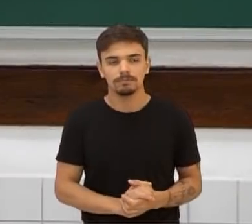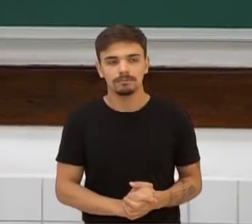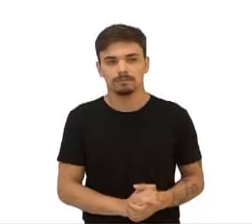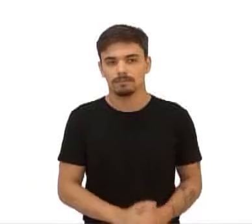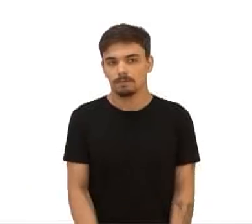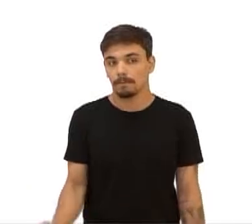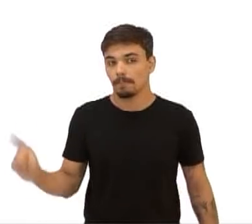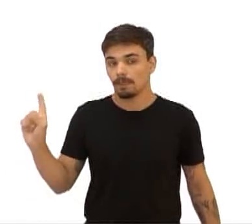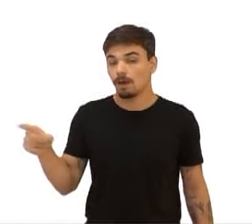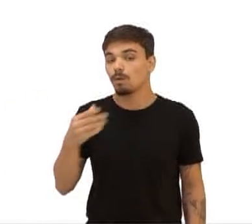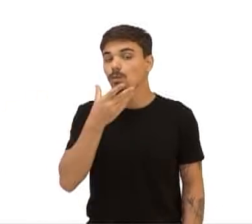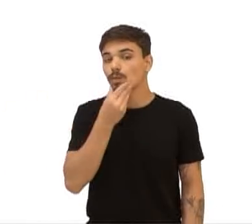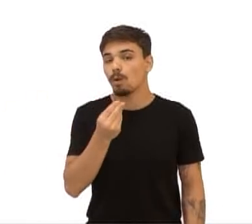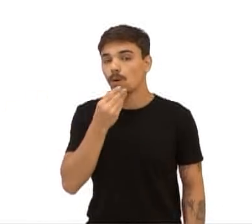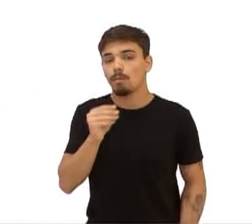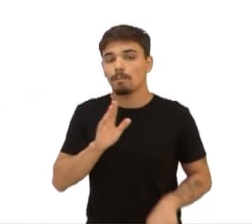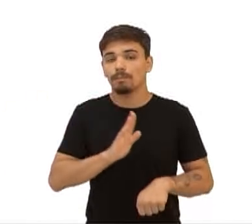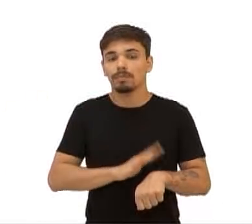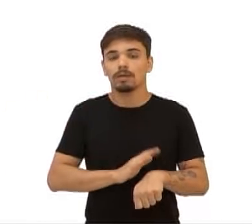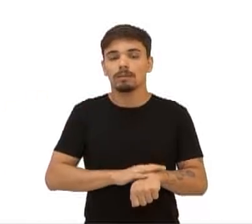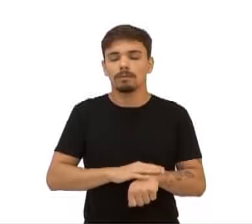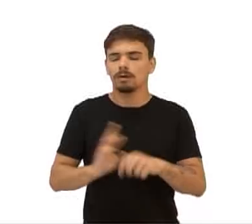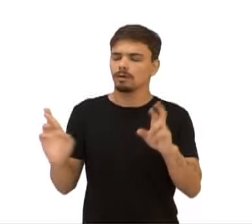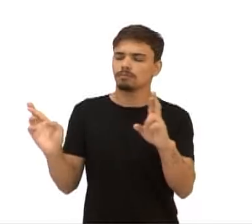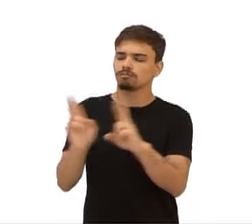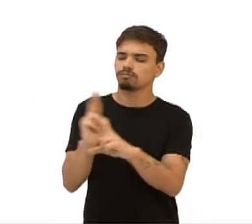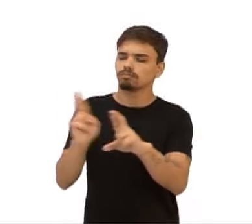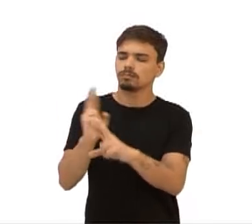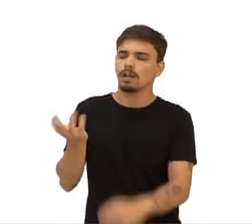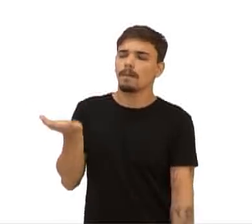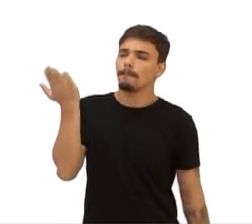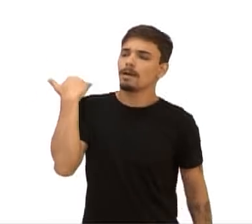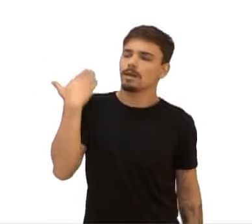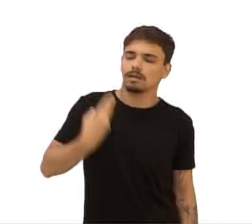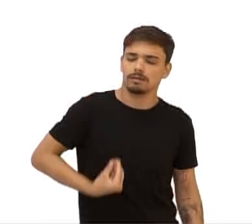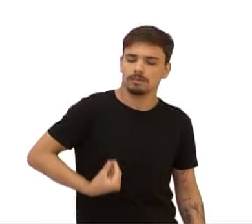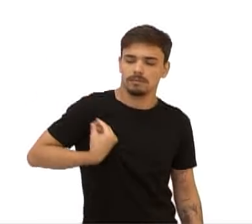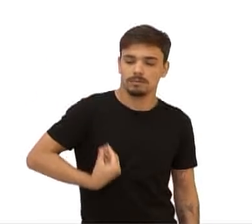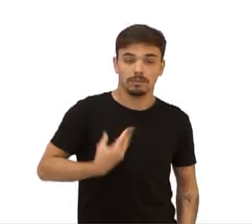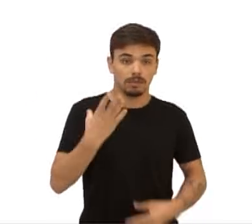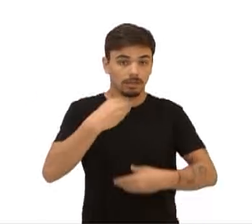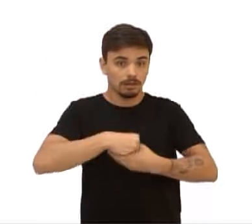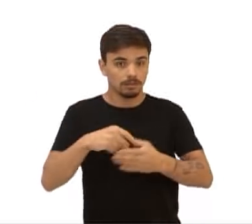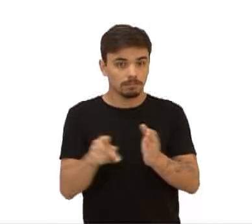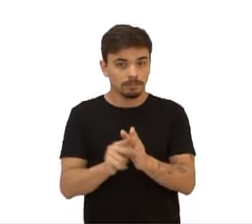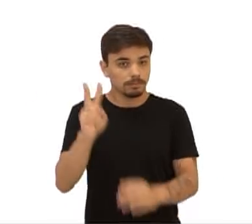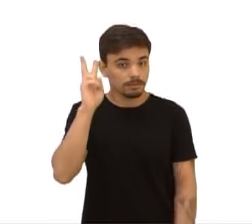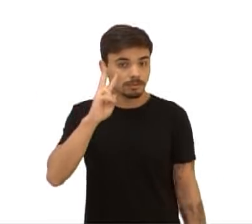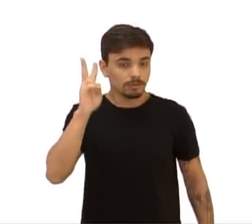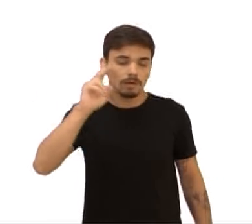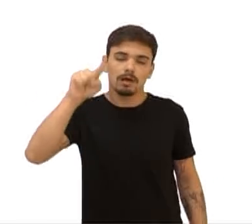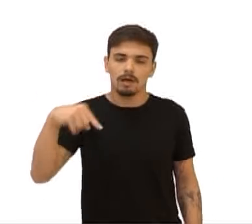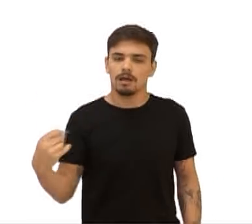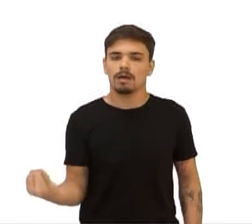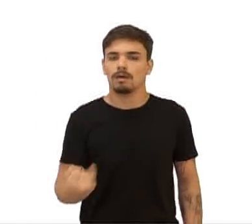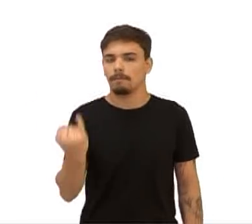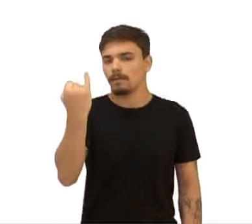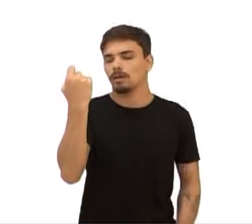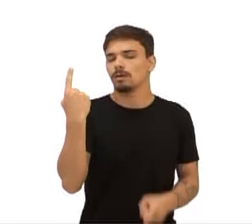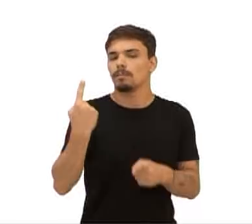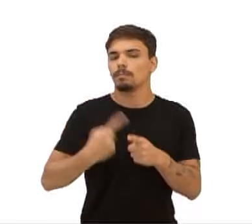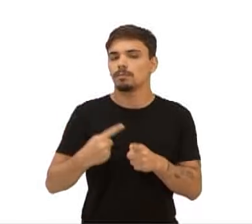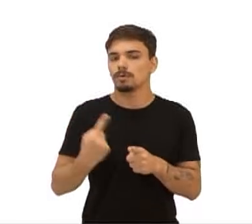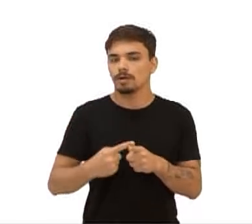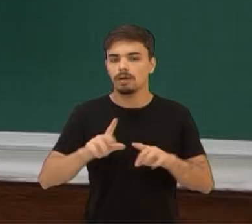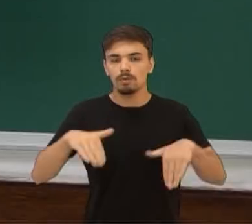O homem no tempo. A relação passado-presente dentro do estudo da história ele é muito importante, pois